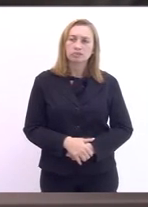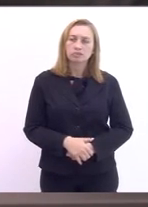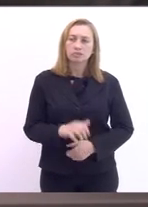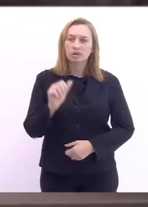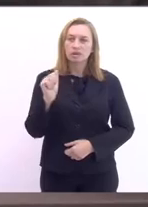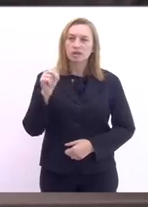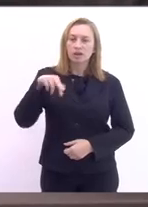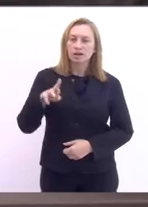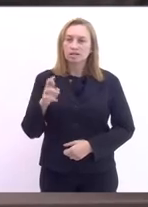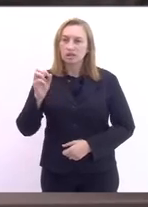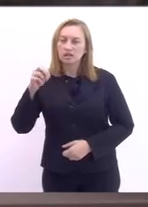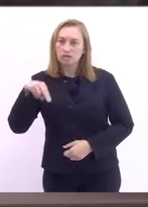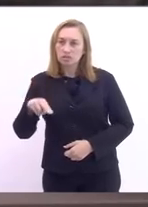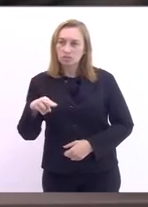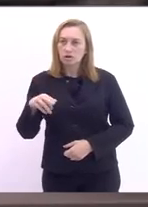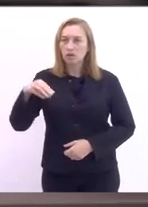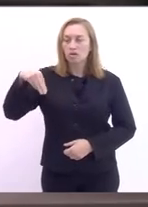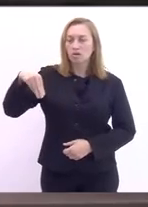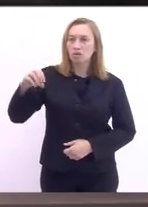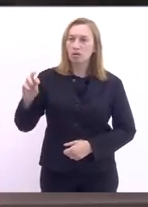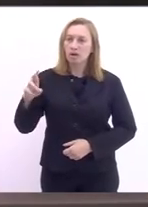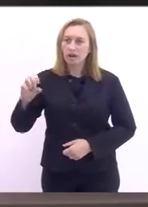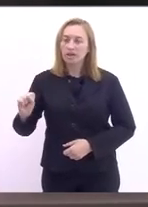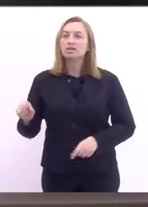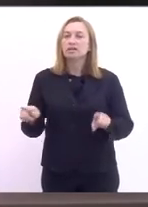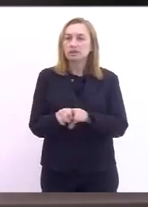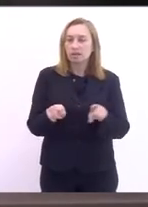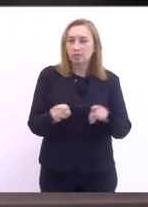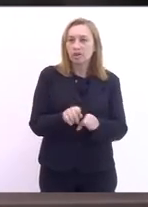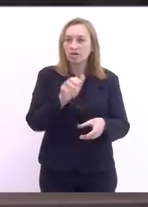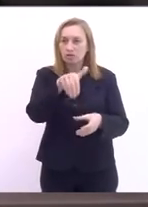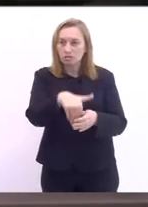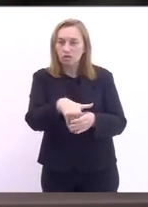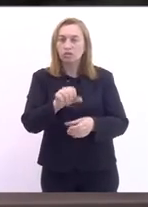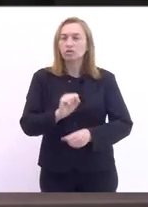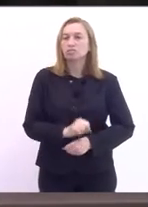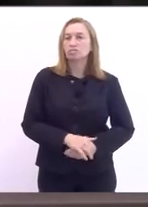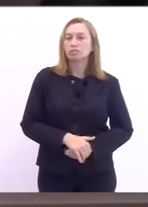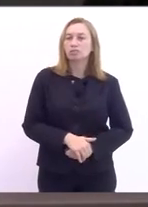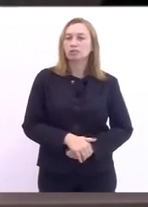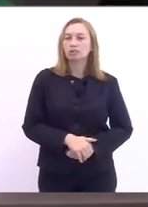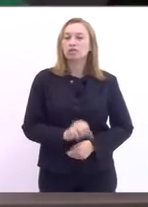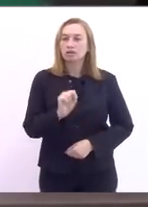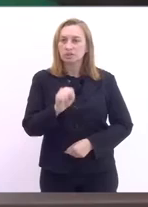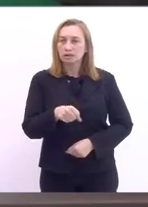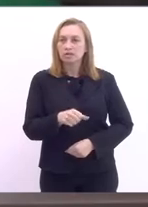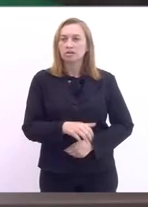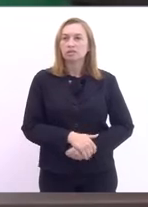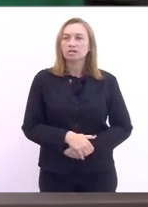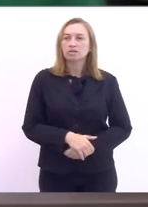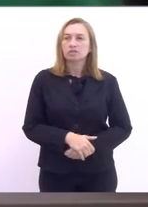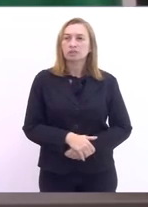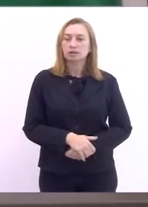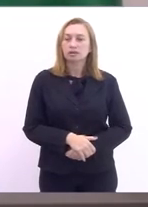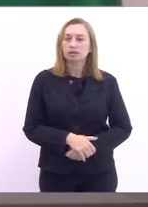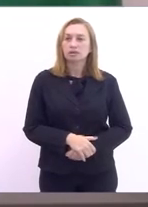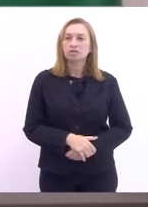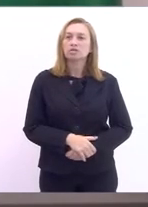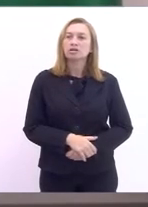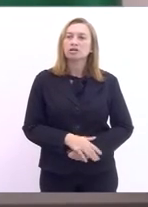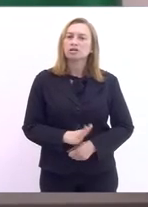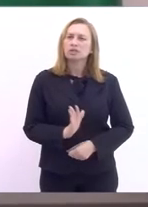Anderson Moraes também já consignou o seu voto favorável. Então, já